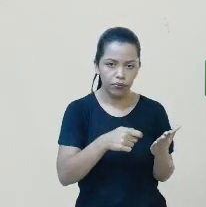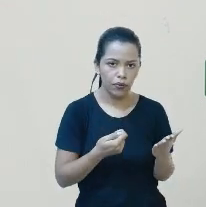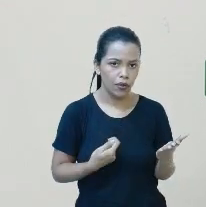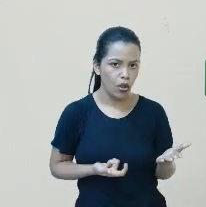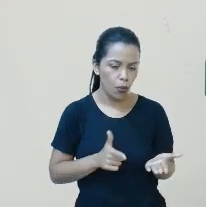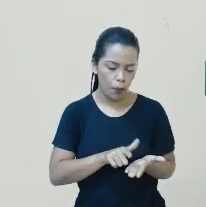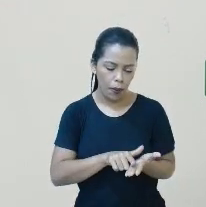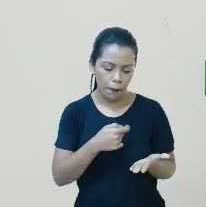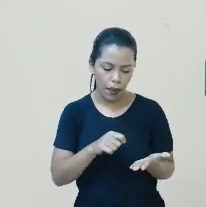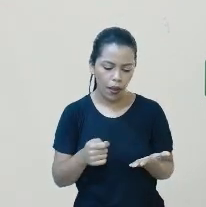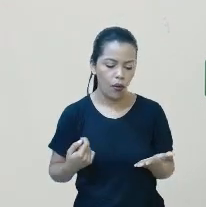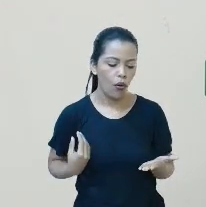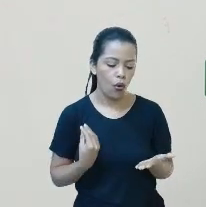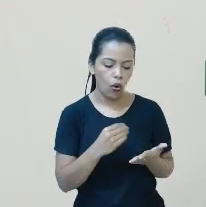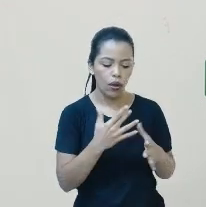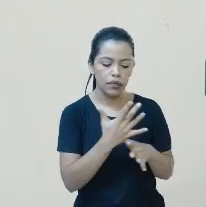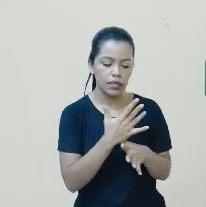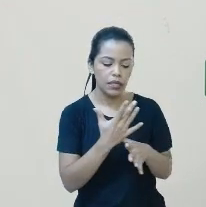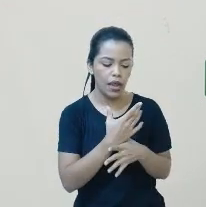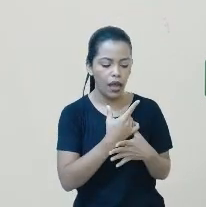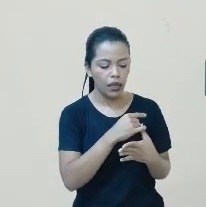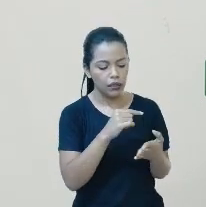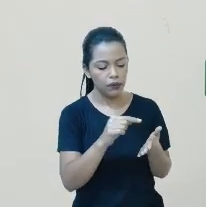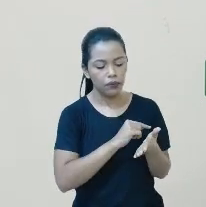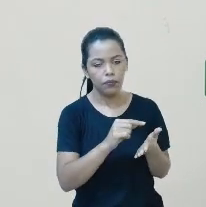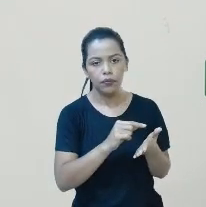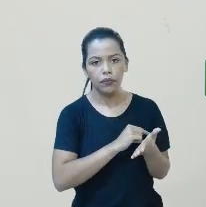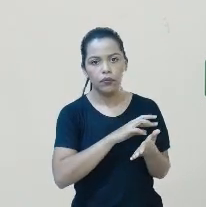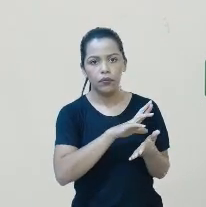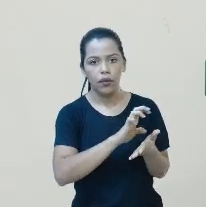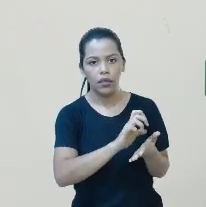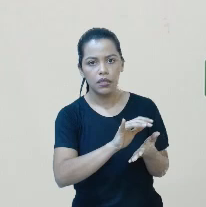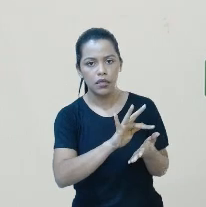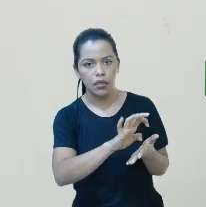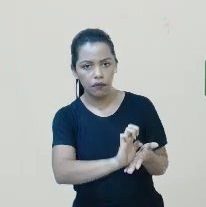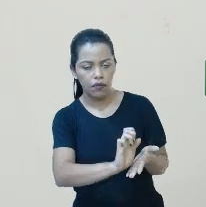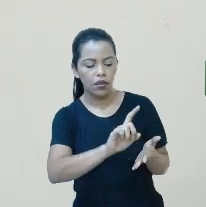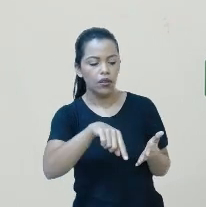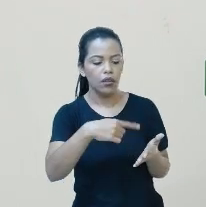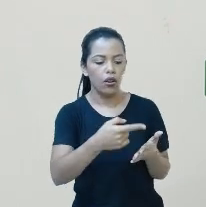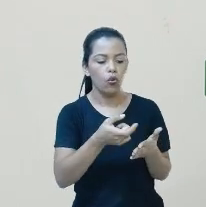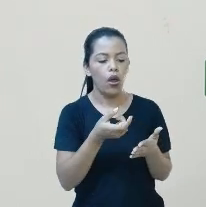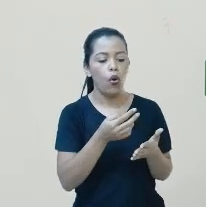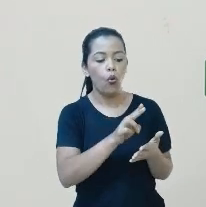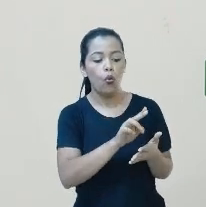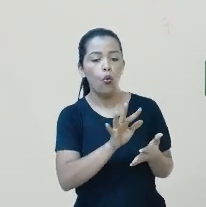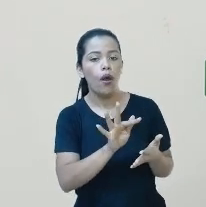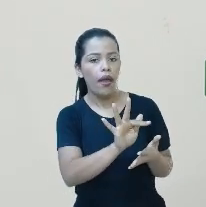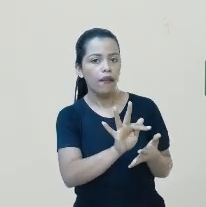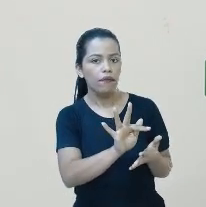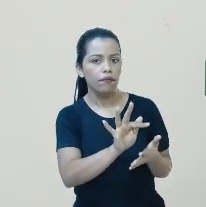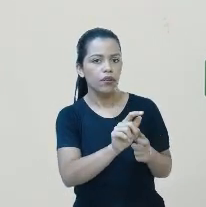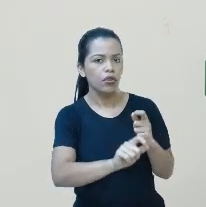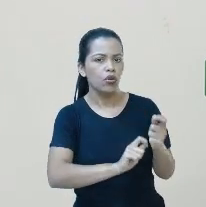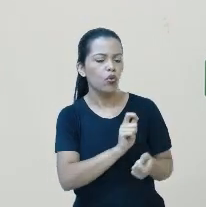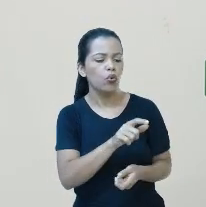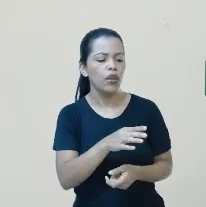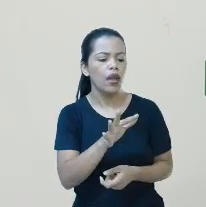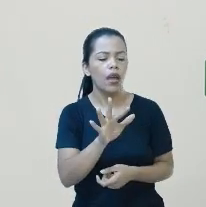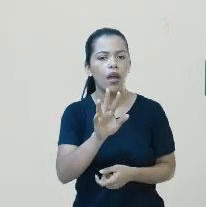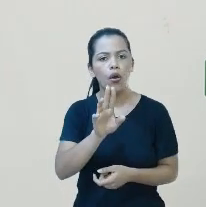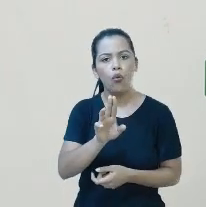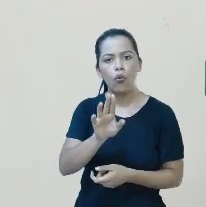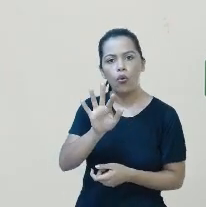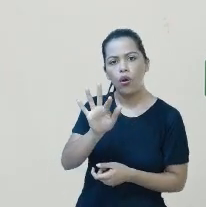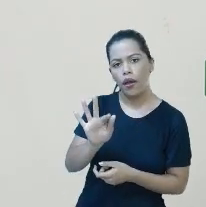aí você escreve Recife. Do lado tem o F, a letra U maiúscula, e a letra F maiúscula. Aí você não sabe o que é,